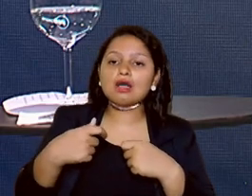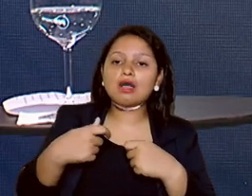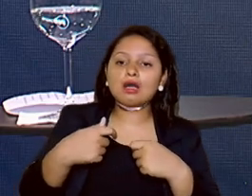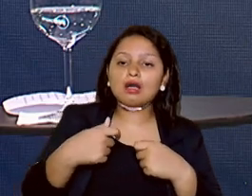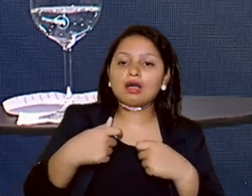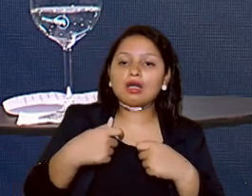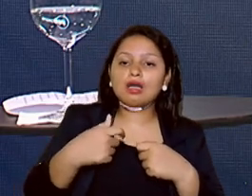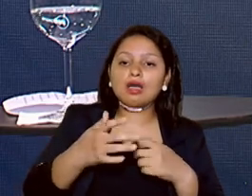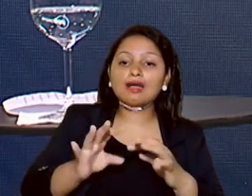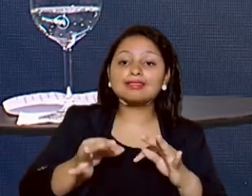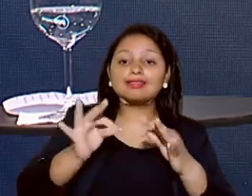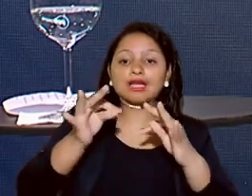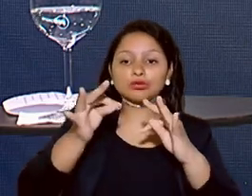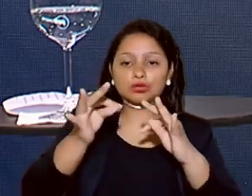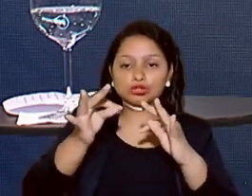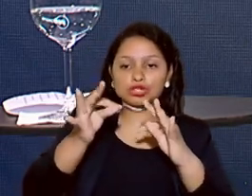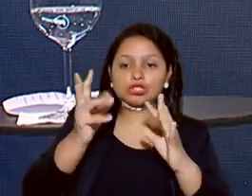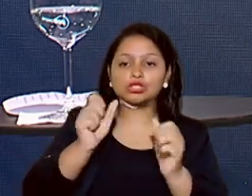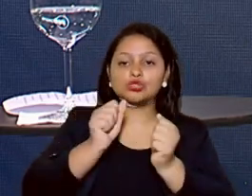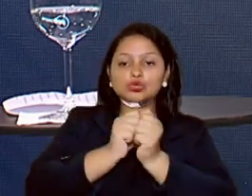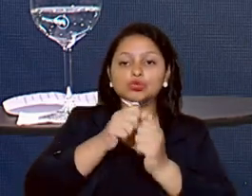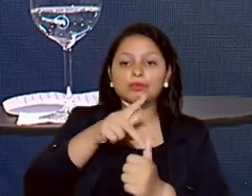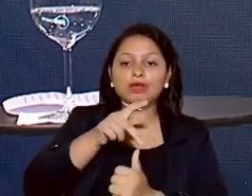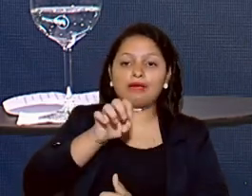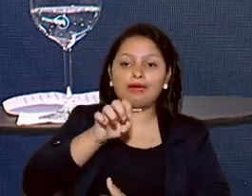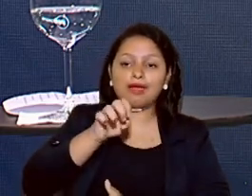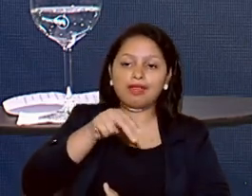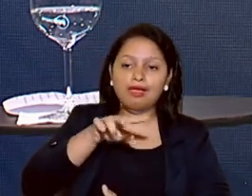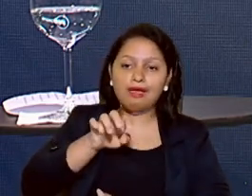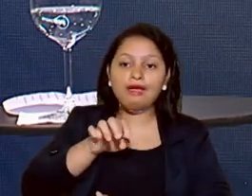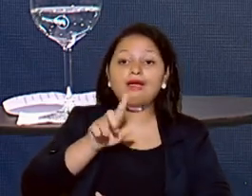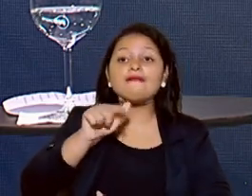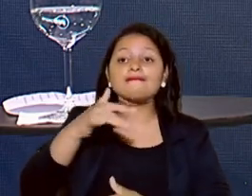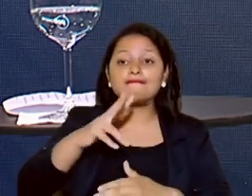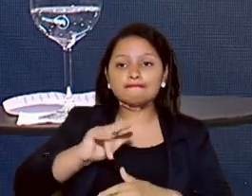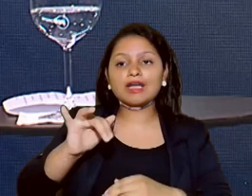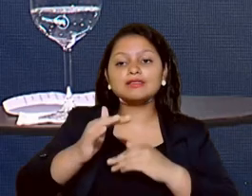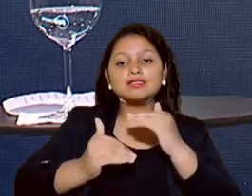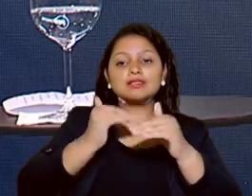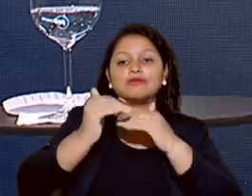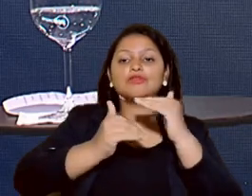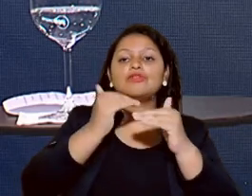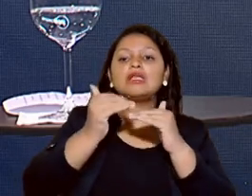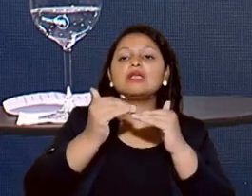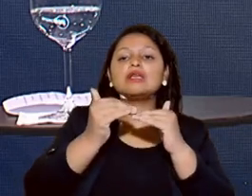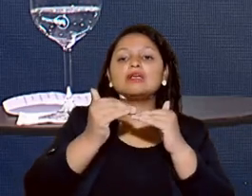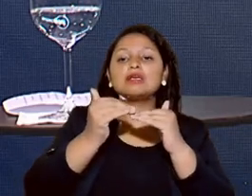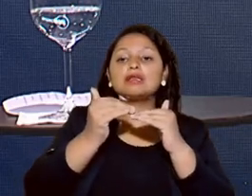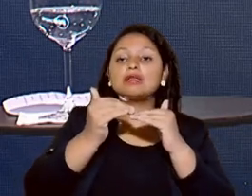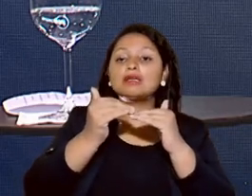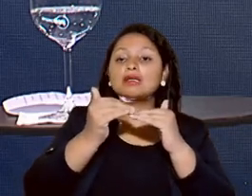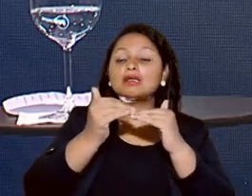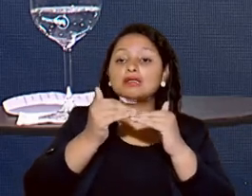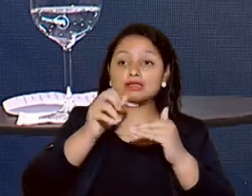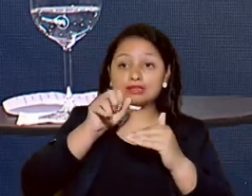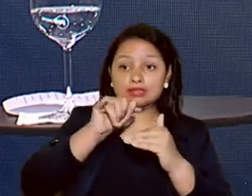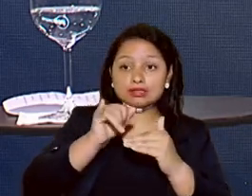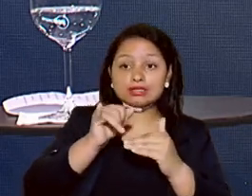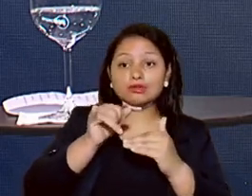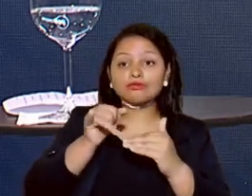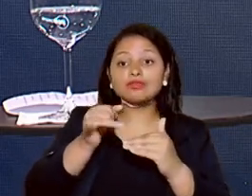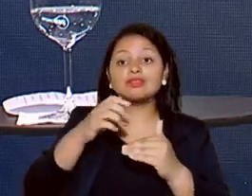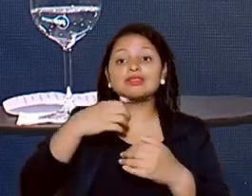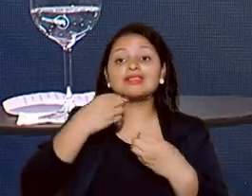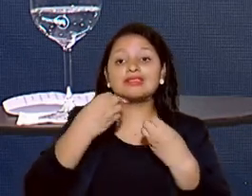ela vai eh eh ela vai ser desenvolvida a partir da hora em que você oferece múltiplas